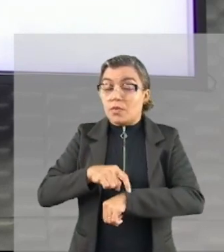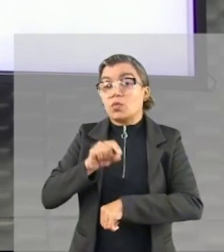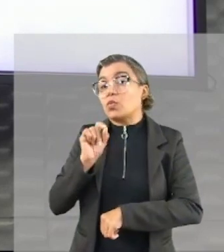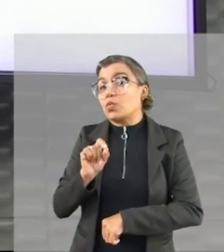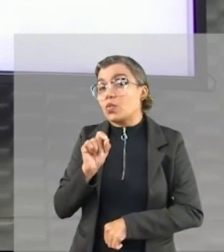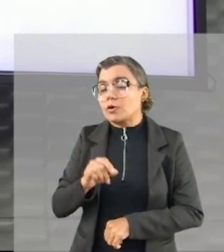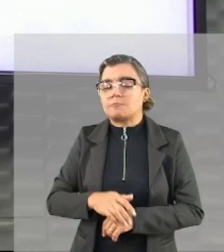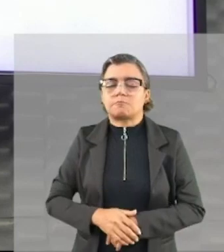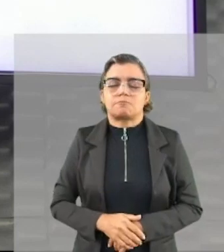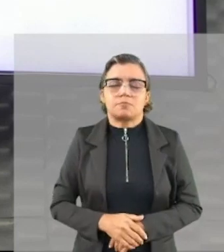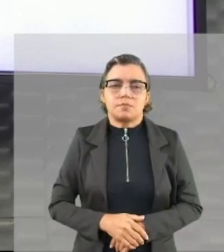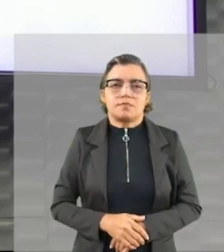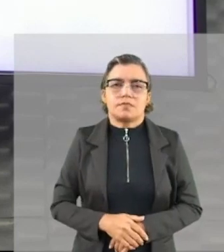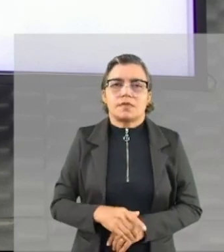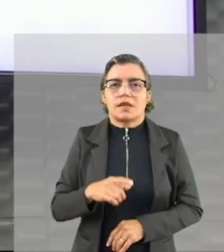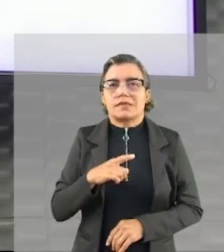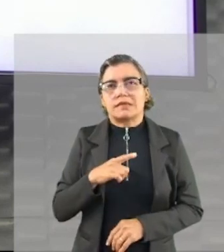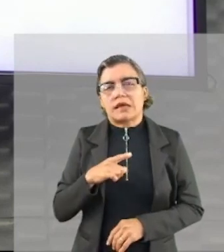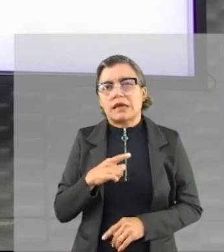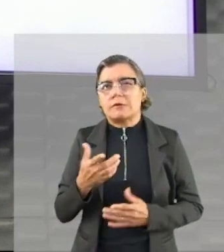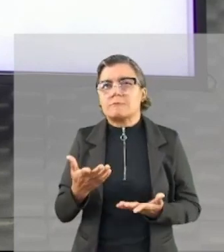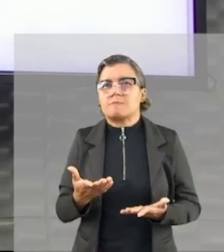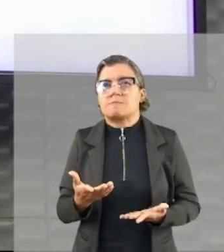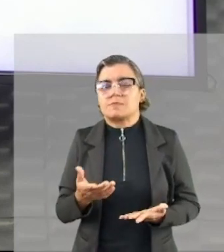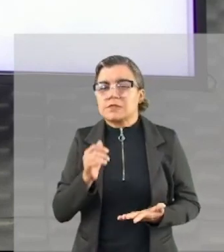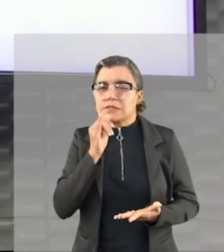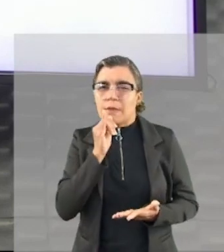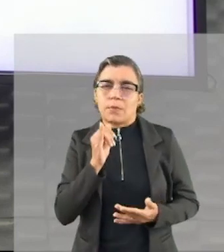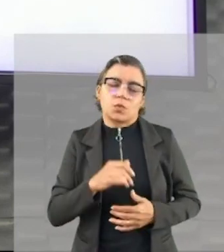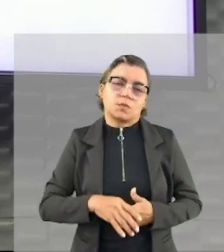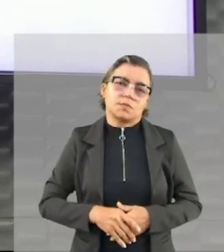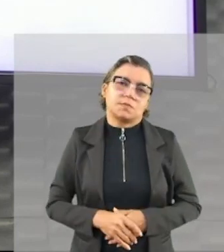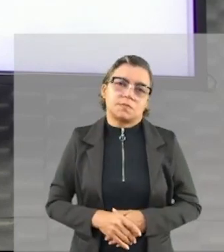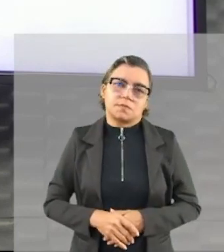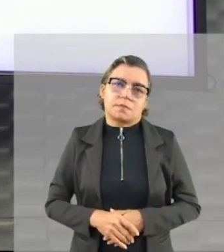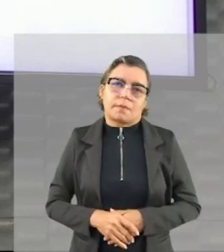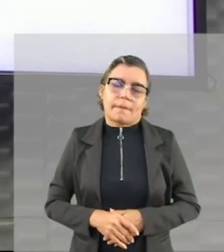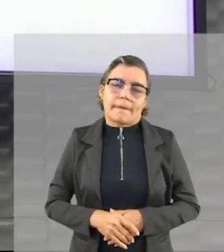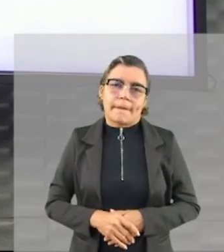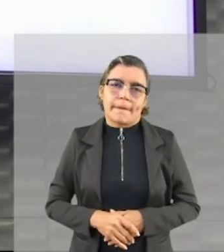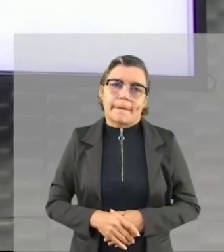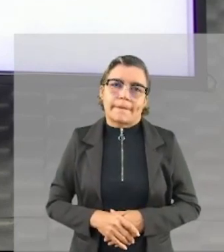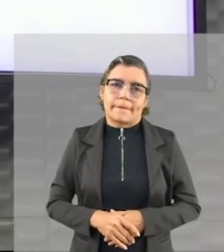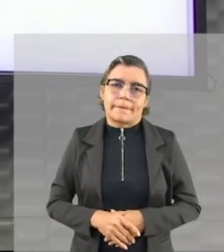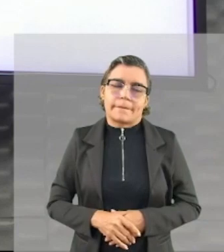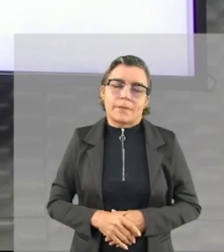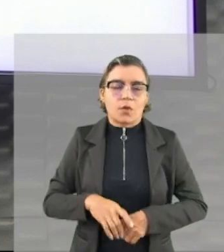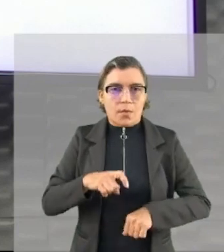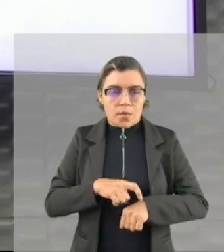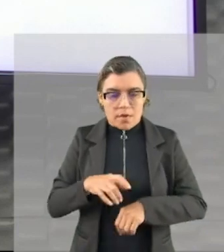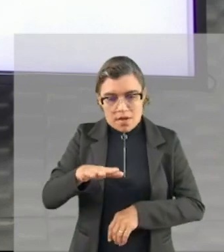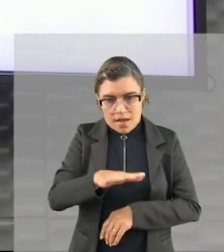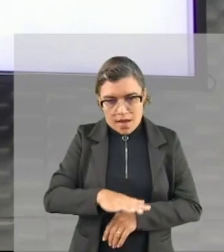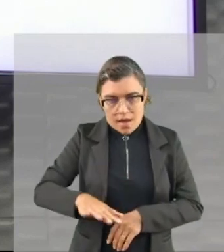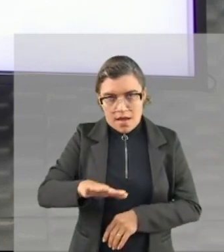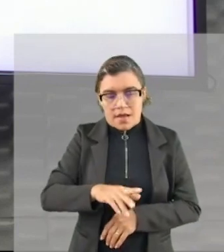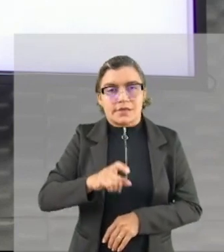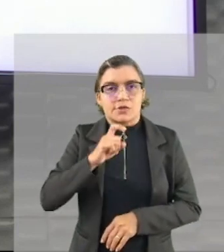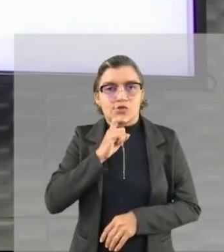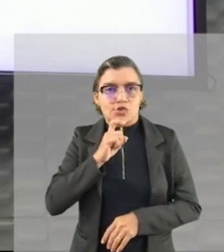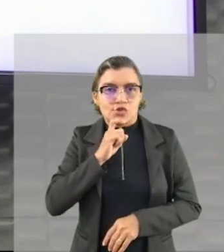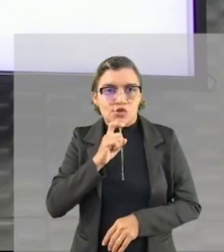fazendo longas travessias em locais gelados e que não tem nenhum